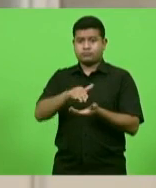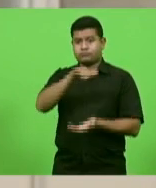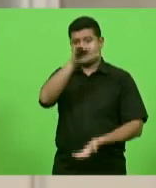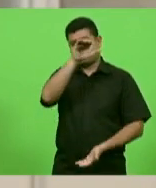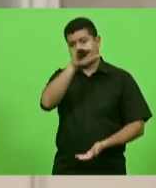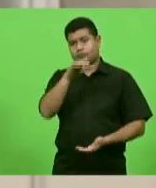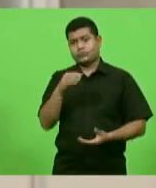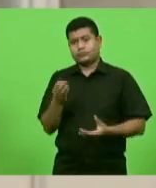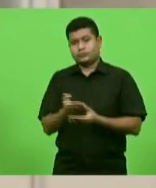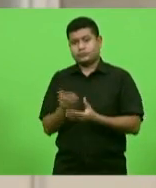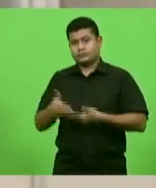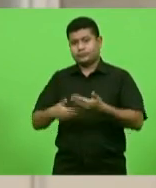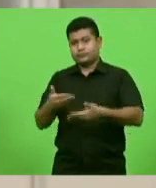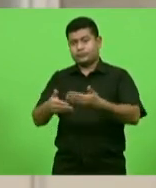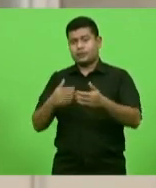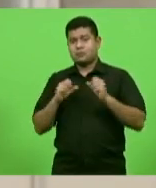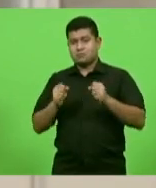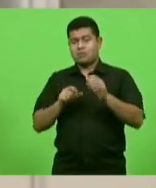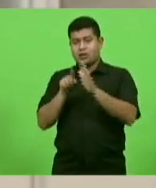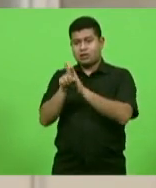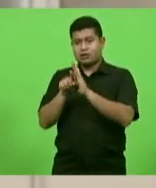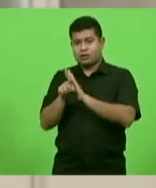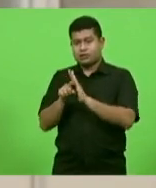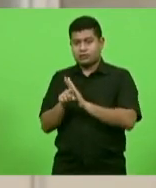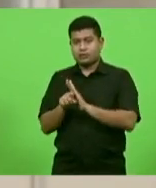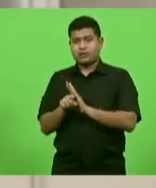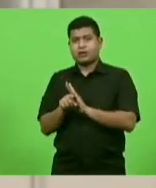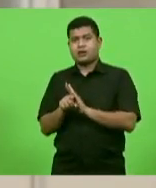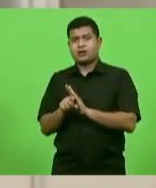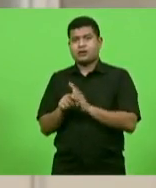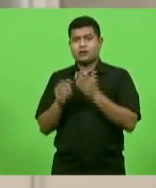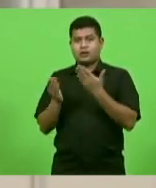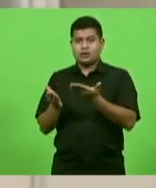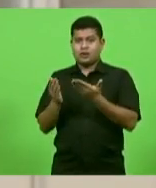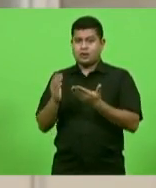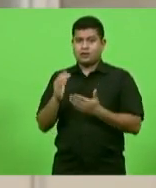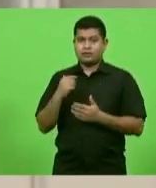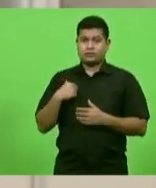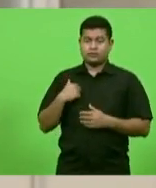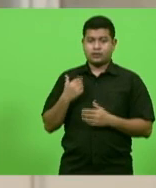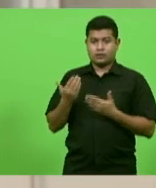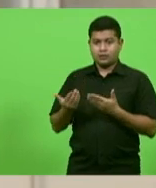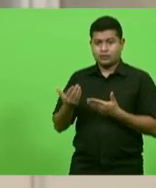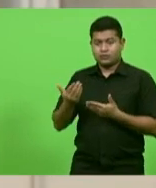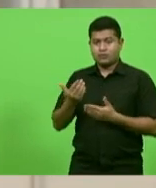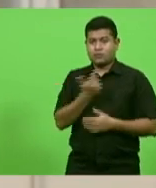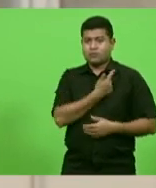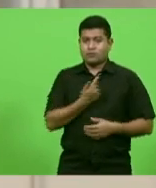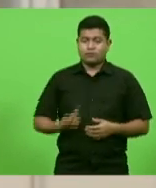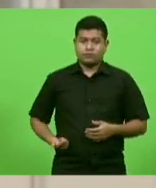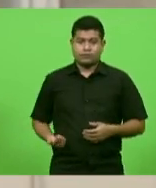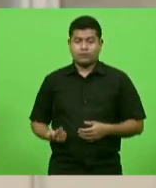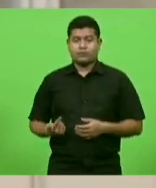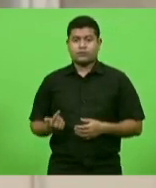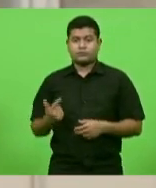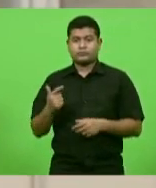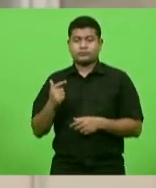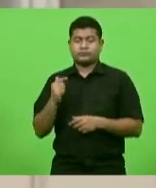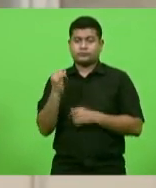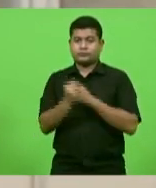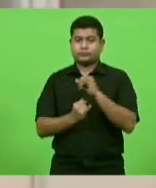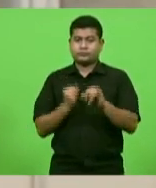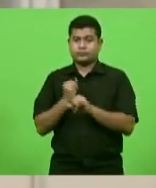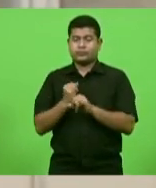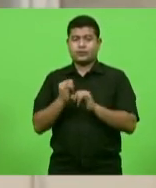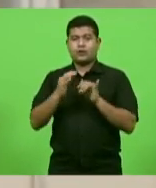do processo e que podem ser examinadas através do próprio canal oficial do Governo de Santa Catarina no sítio eletrônico